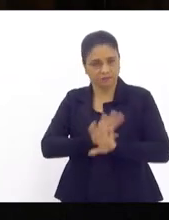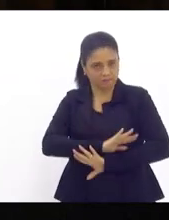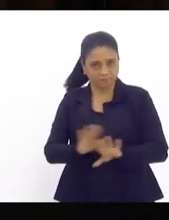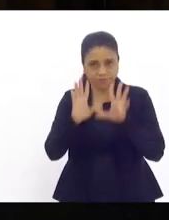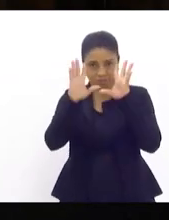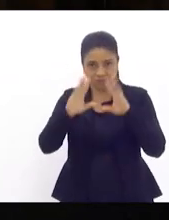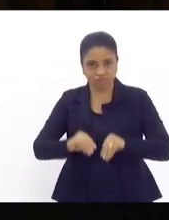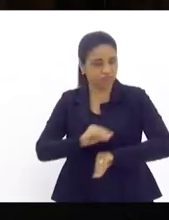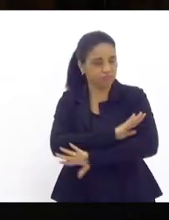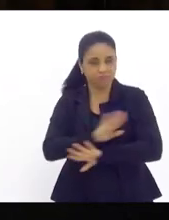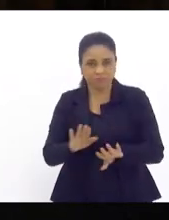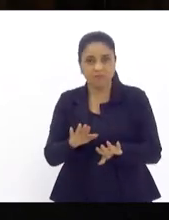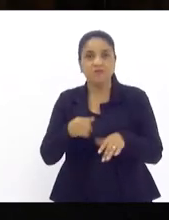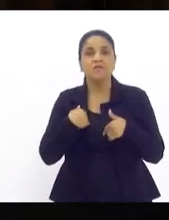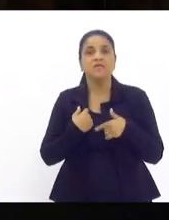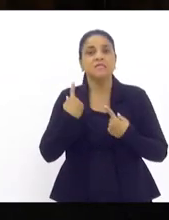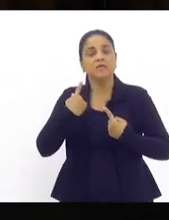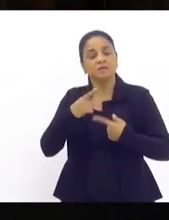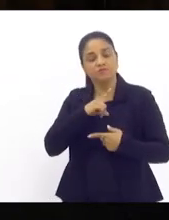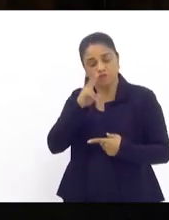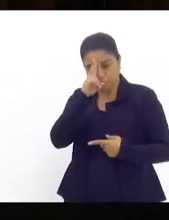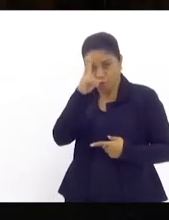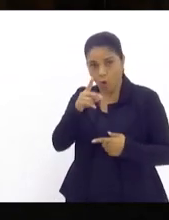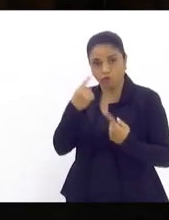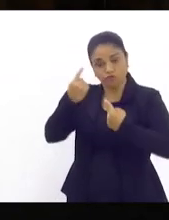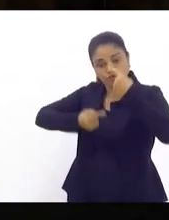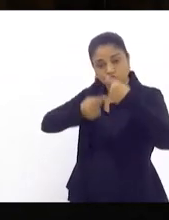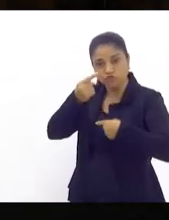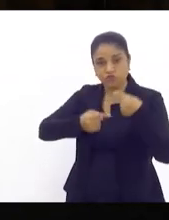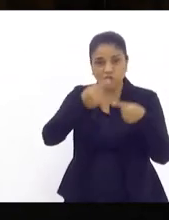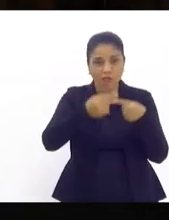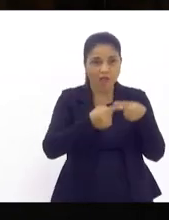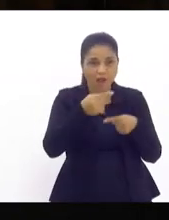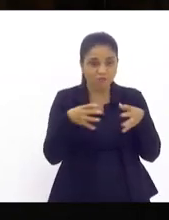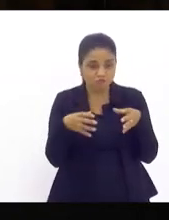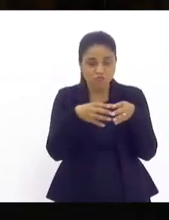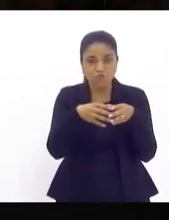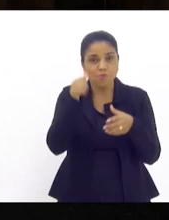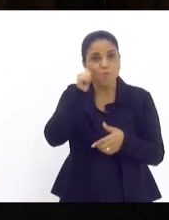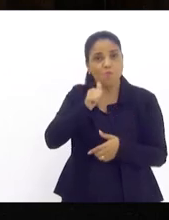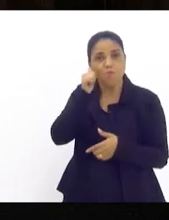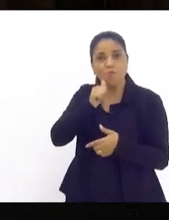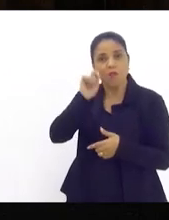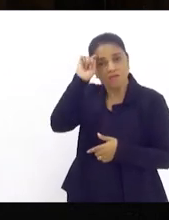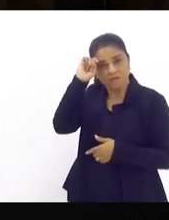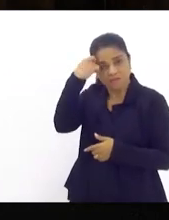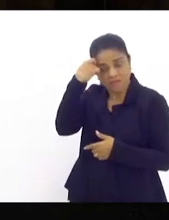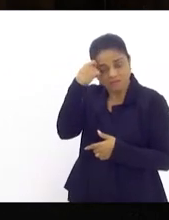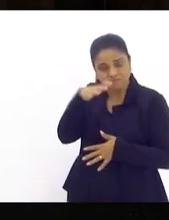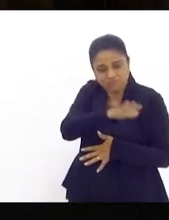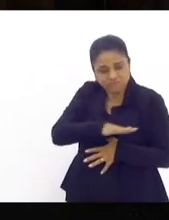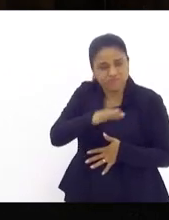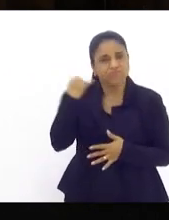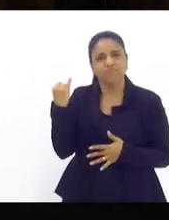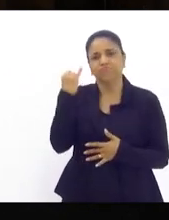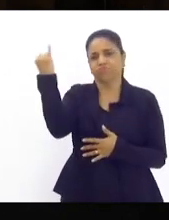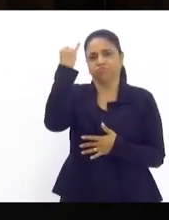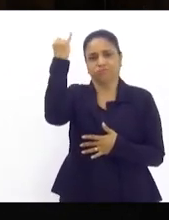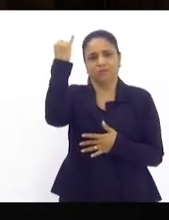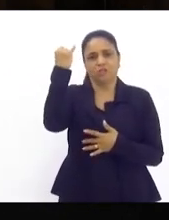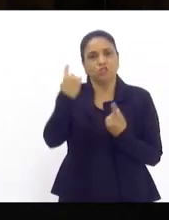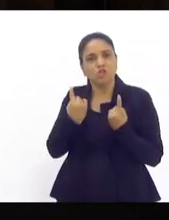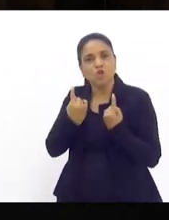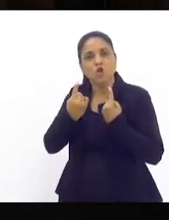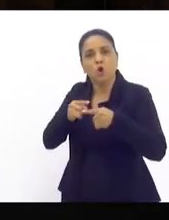Diálogos Permanente das Mulheres Negras, que é um espaço importante para o combate à discriminação.